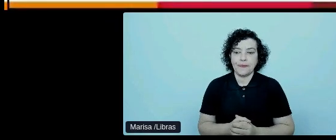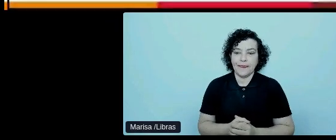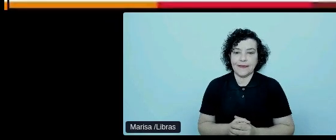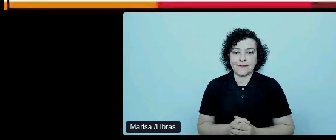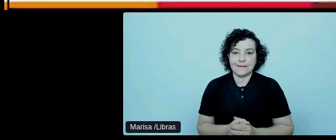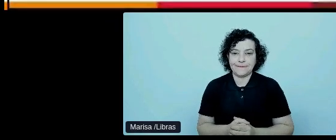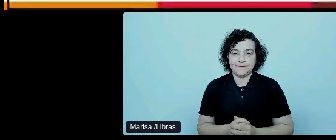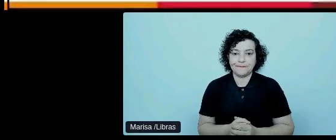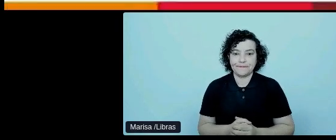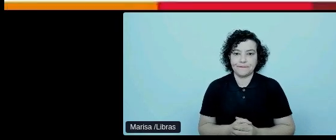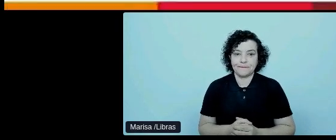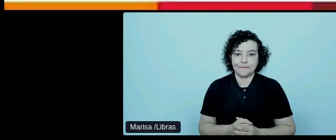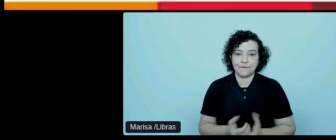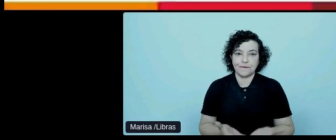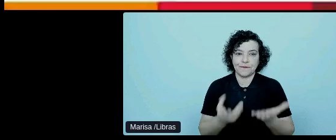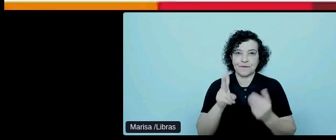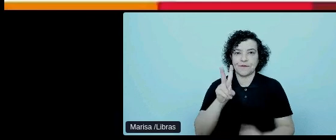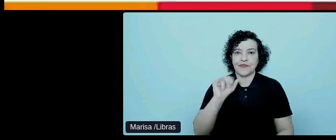E, Vicky?